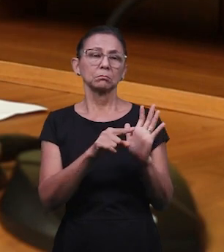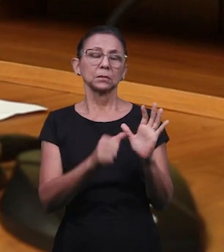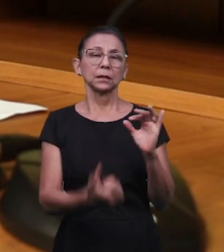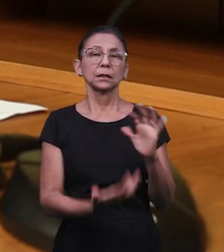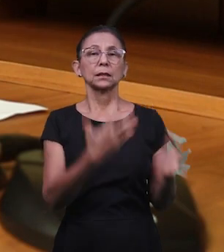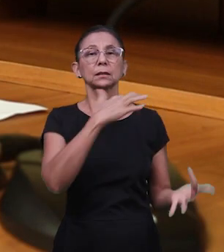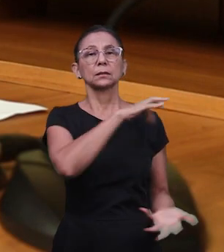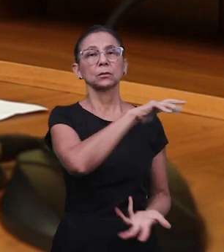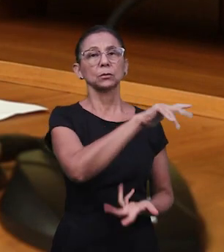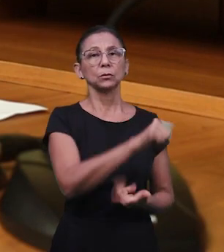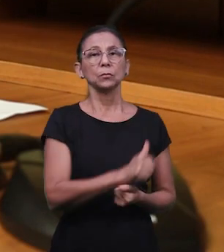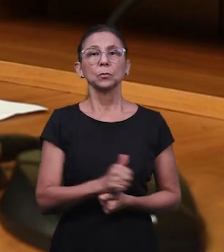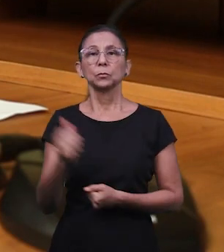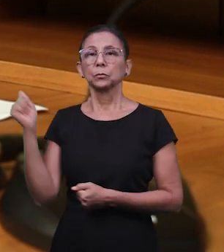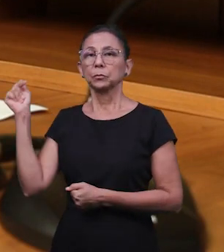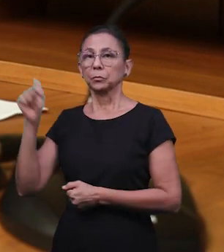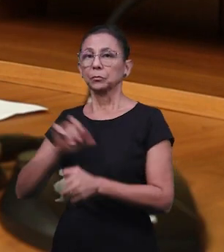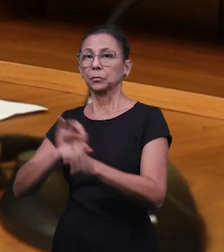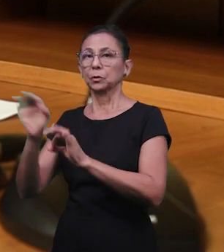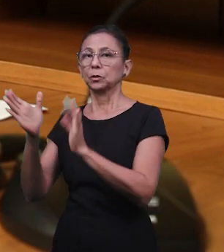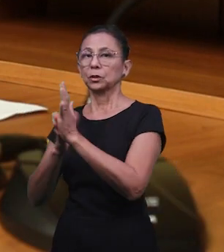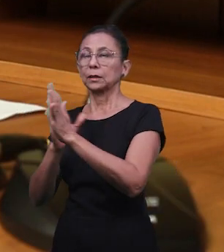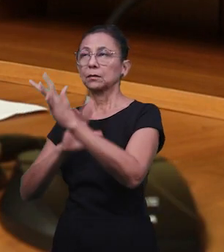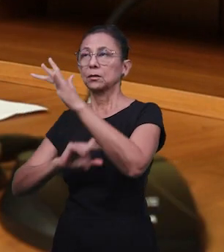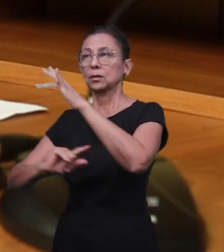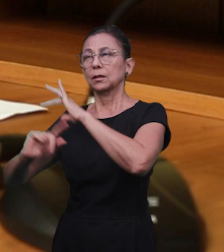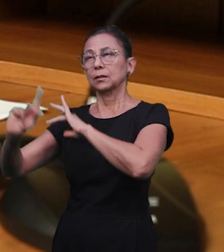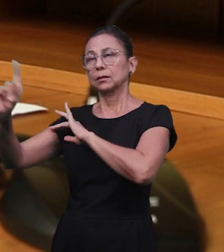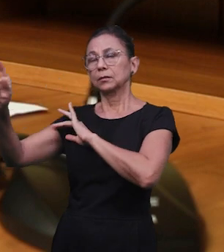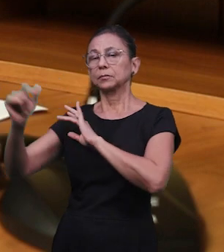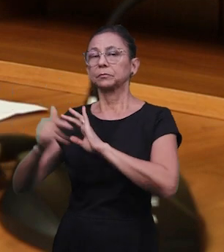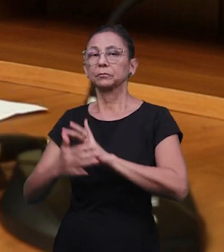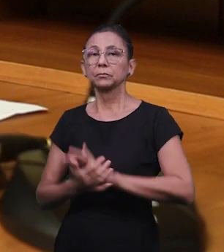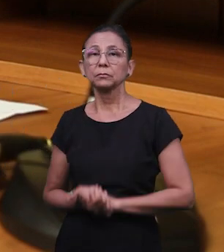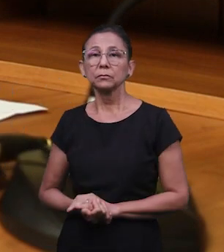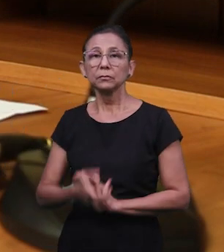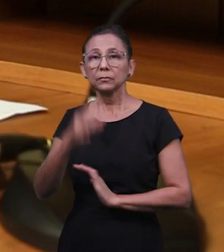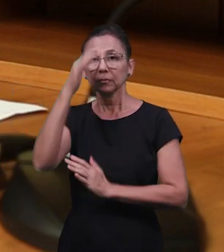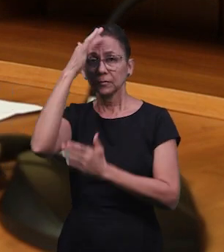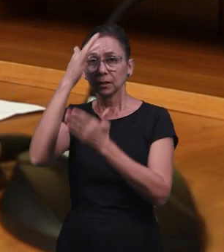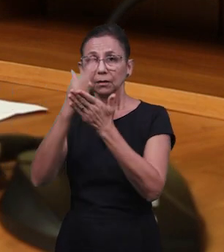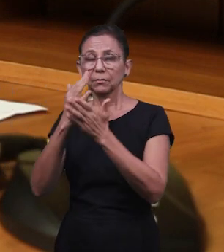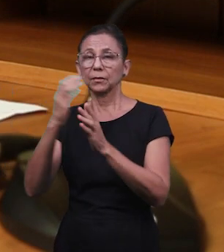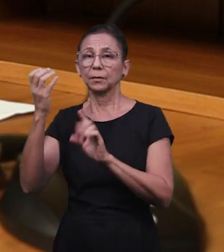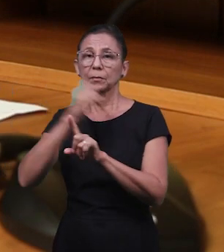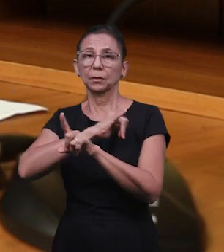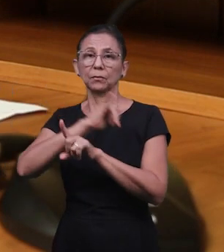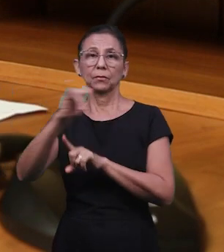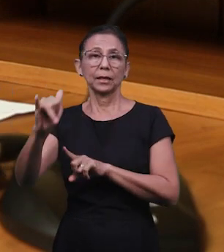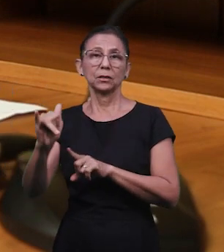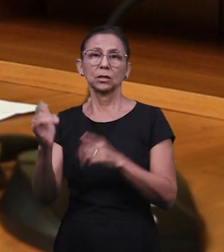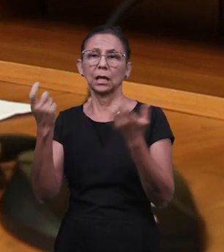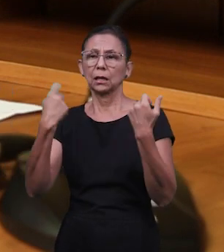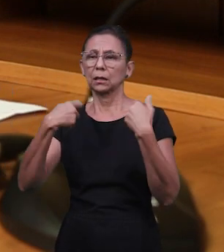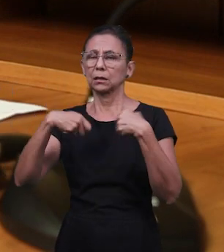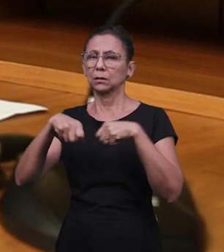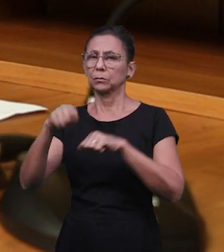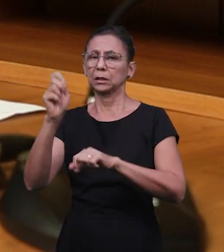nós falamos até agora. Porque ela independe de mim, de você e de qualquer um. Ela independe do